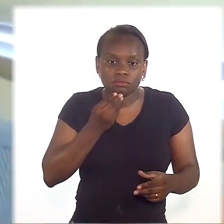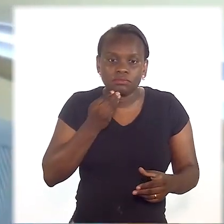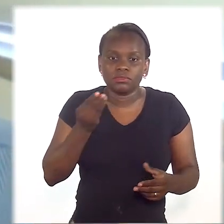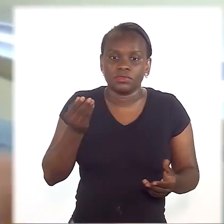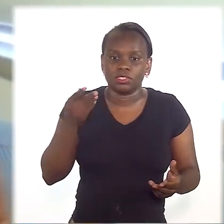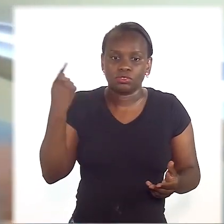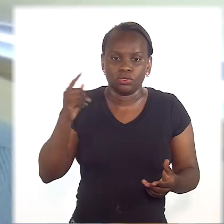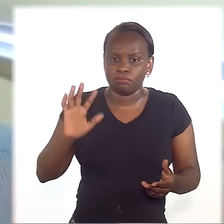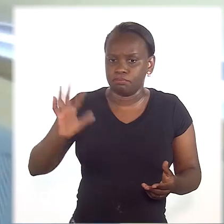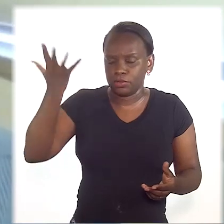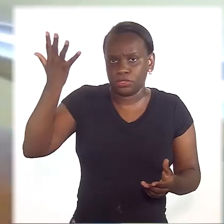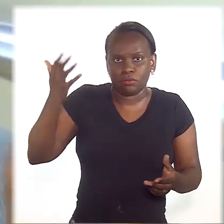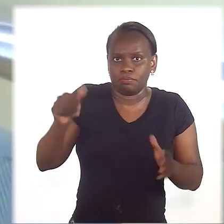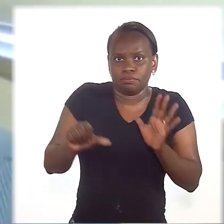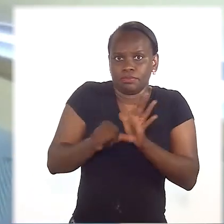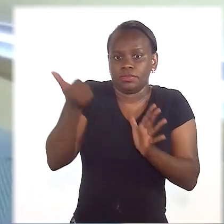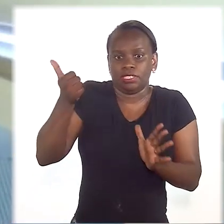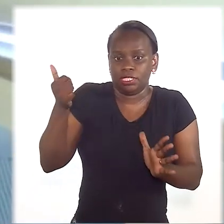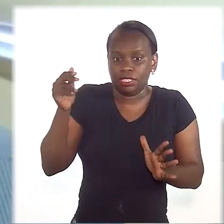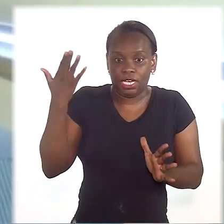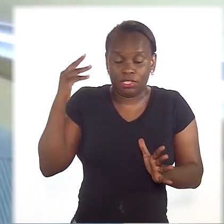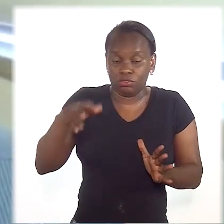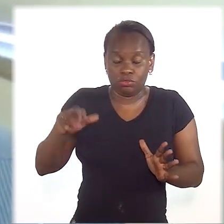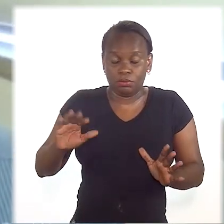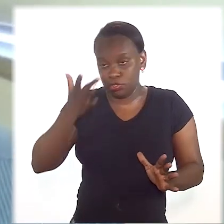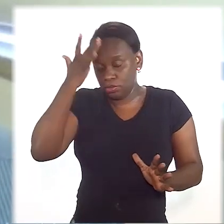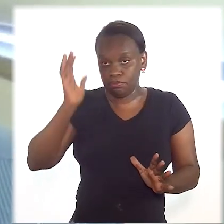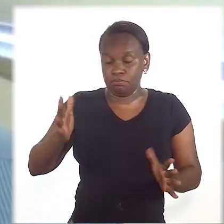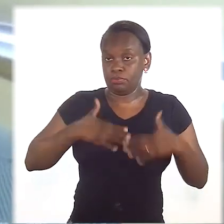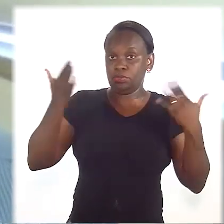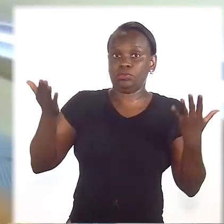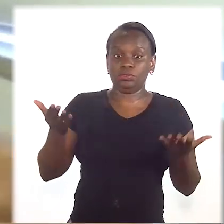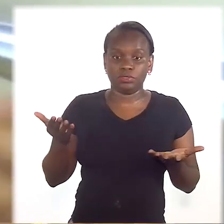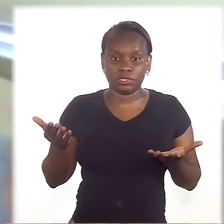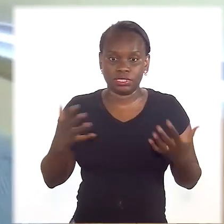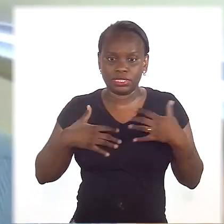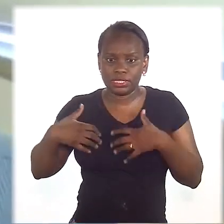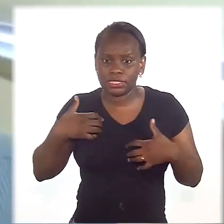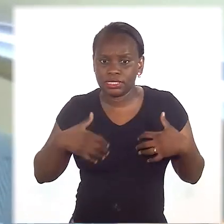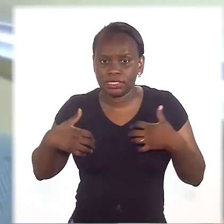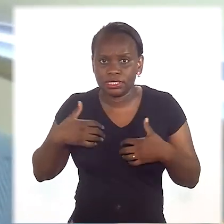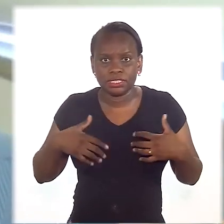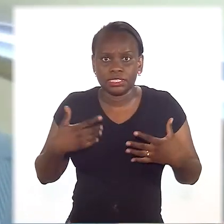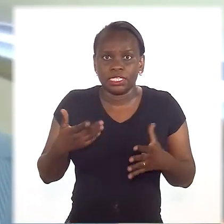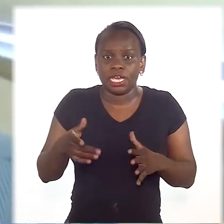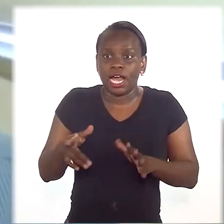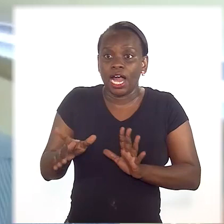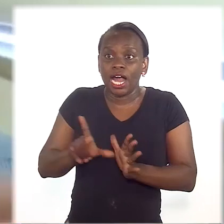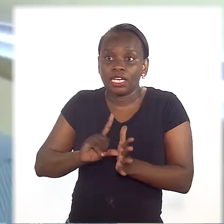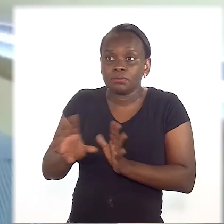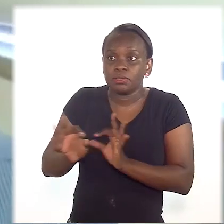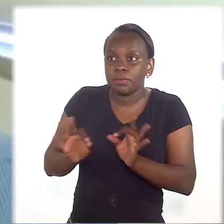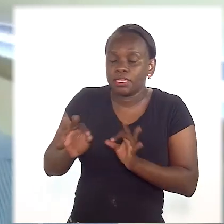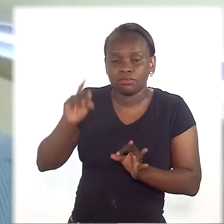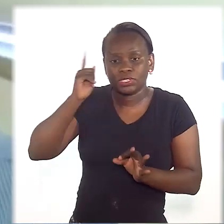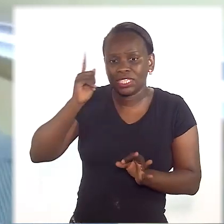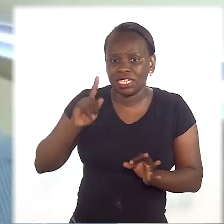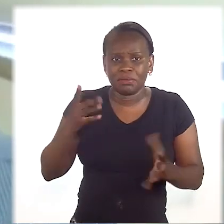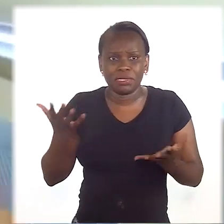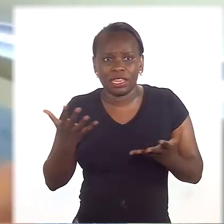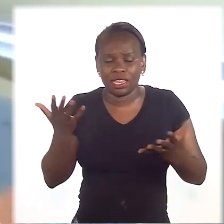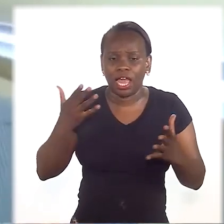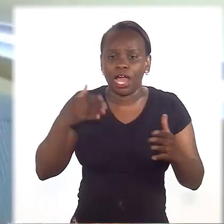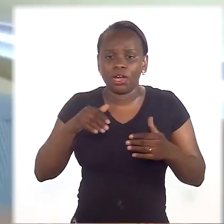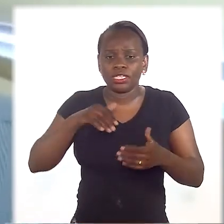obviamente, da natureza desse evento inesperado e que as pessoas, nós não fomos preparados para lidar,